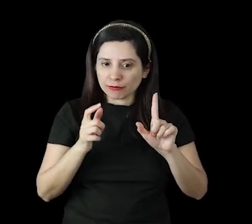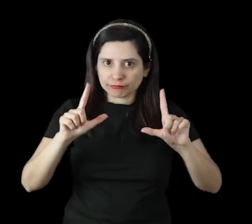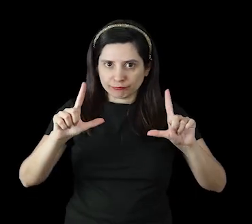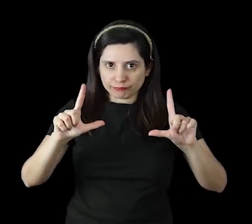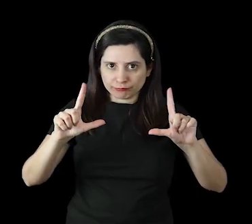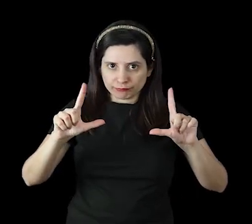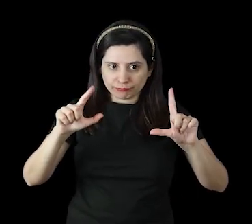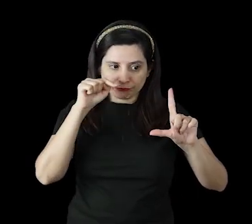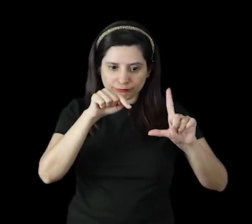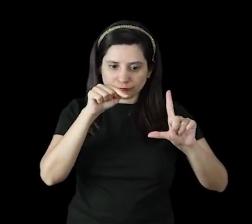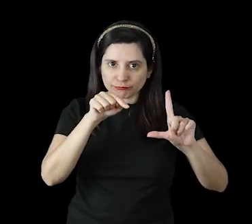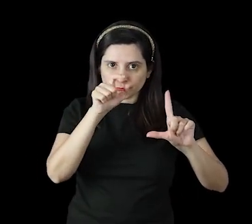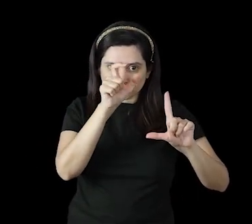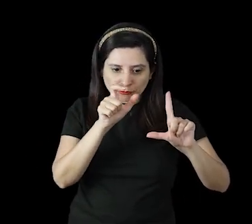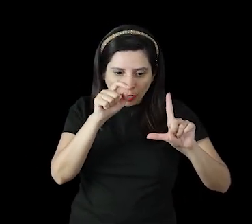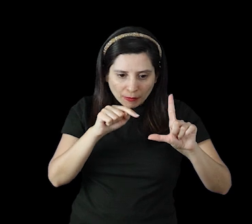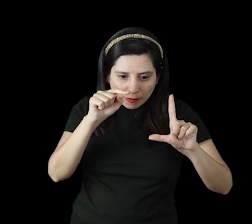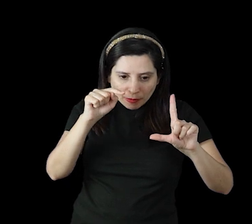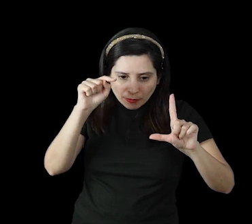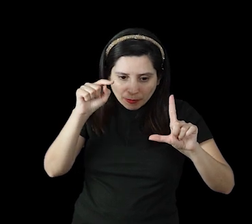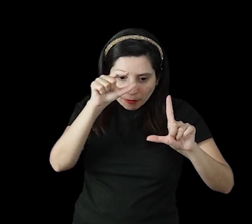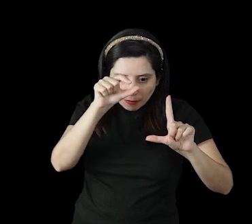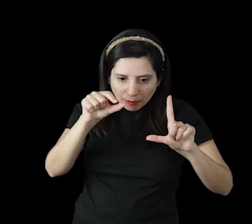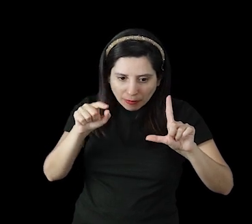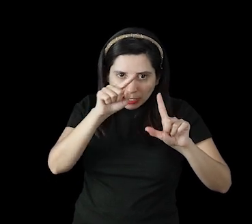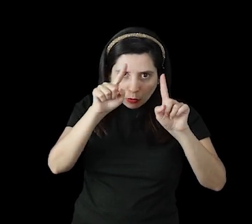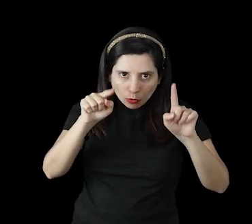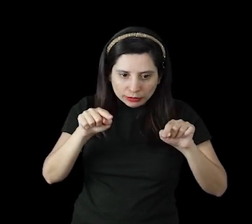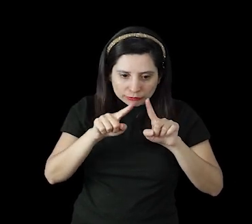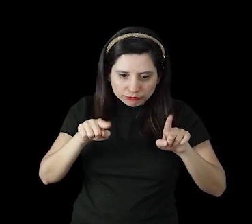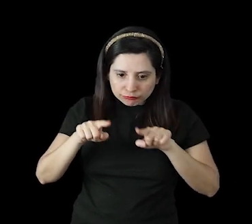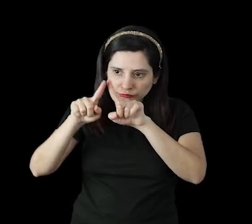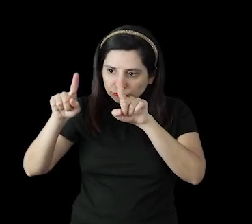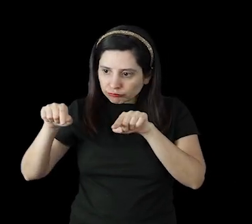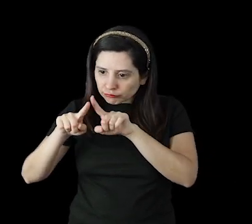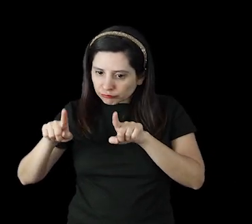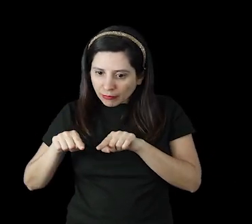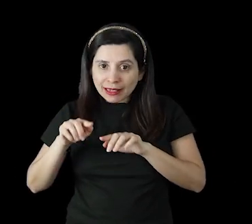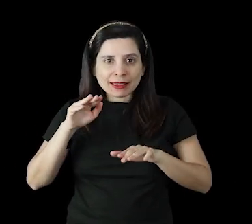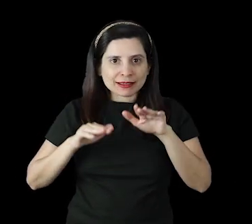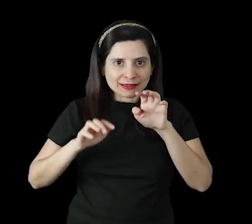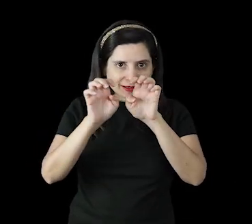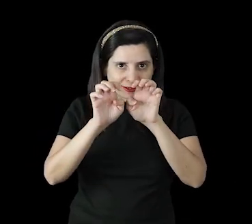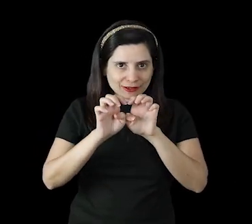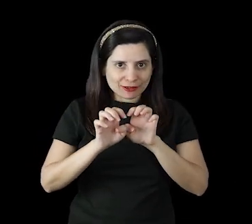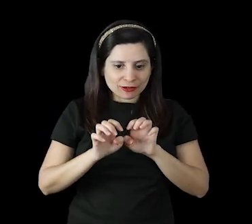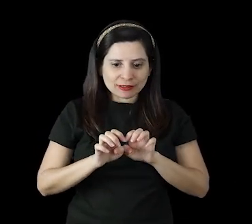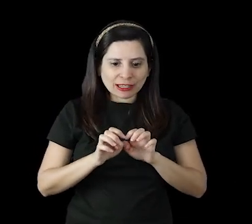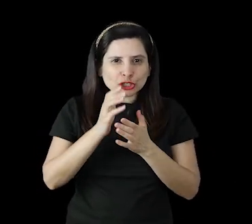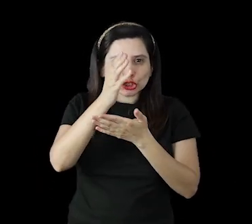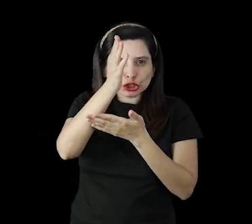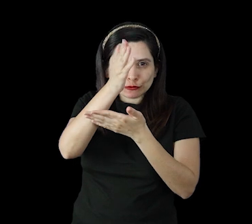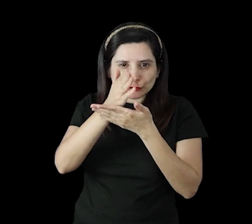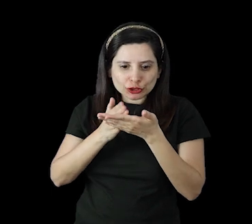e aqui ela vai falar de uma outra coisa que eu gosto também, que é o ponto sem retorno, porque às vezes numa estrutura, ela pega, aqui já está dividido,